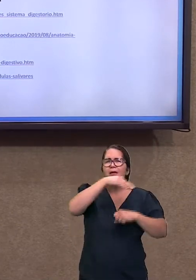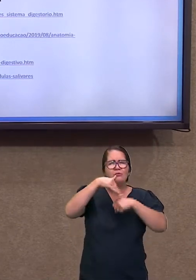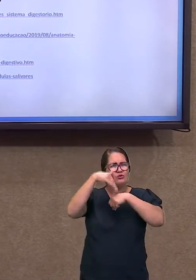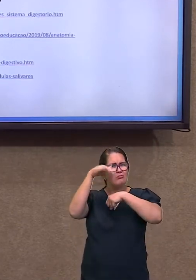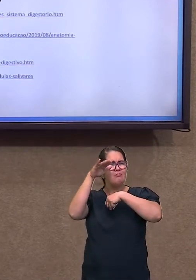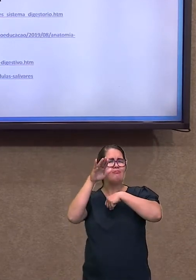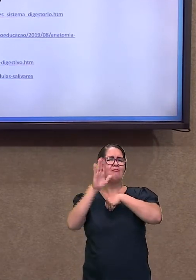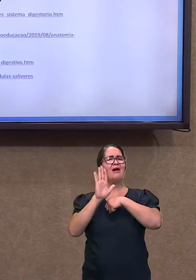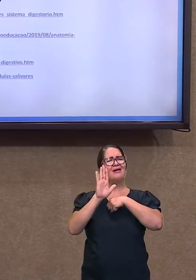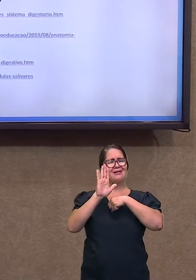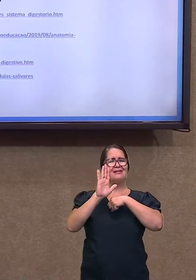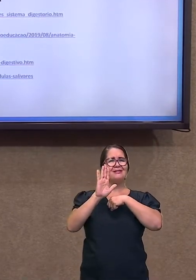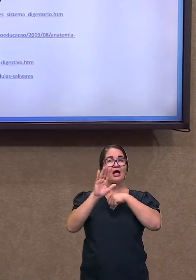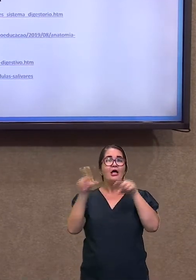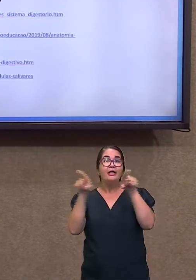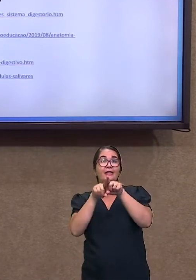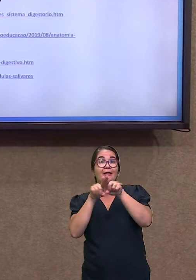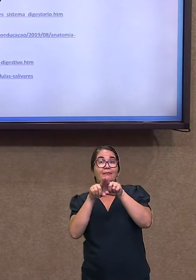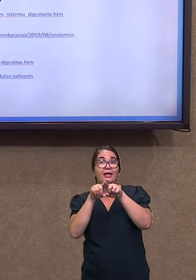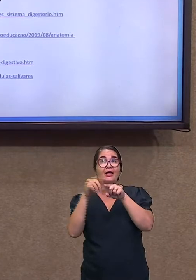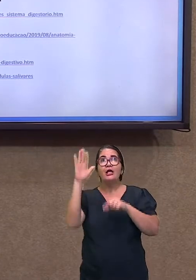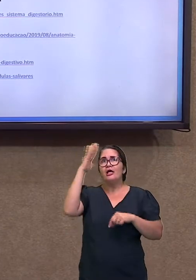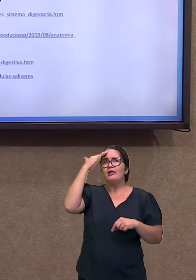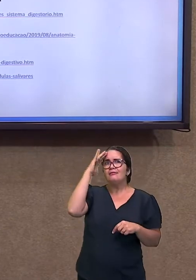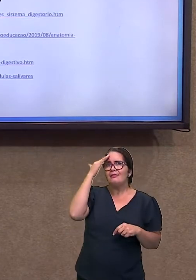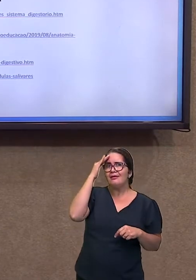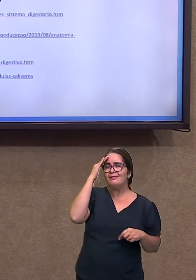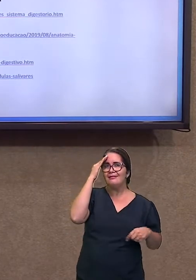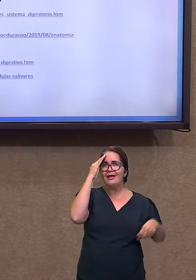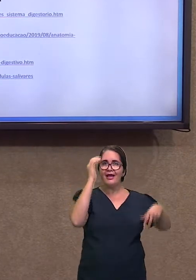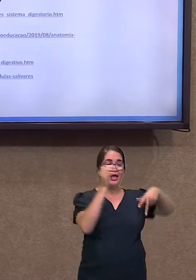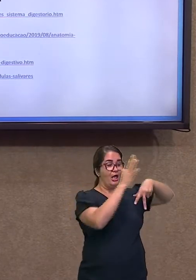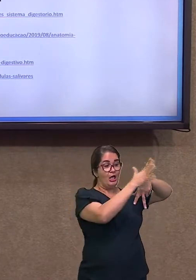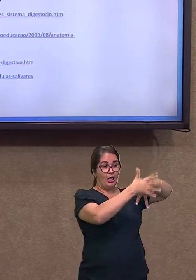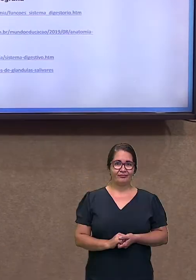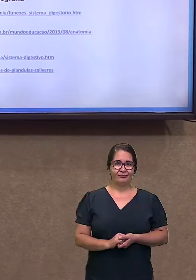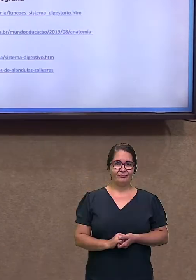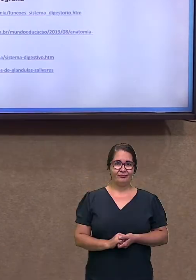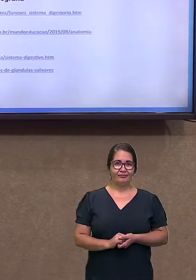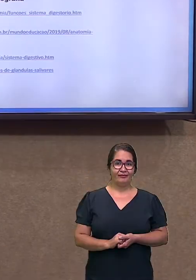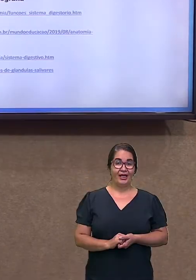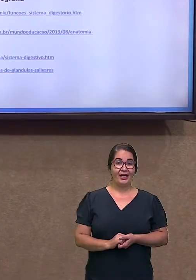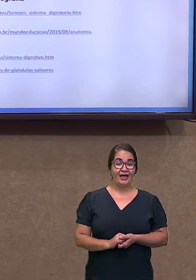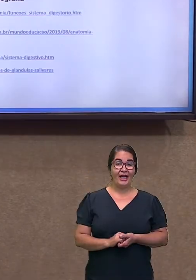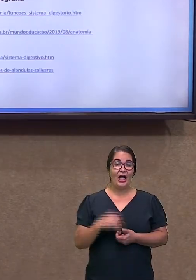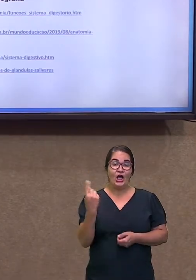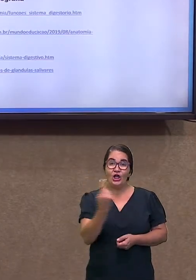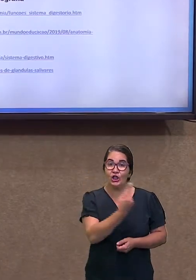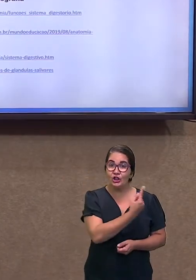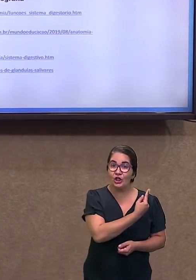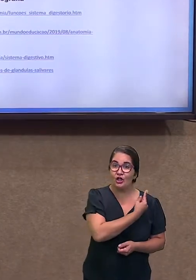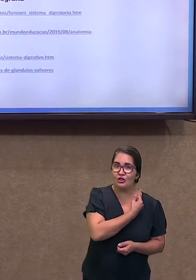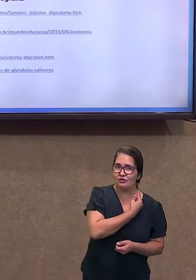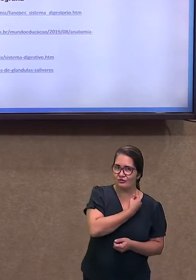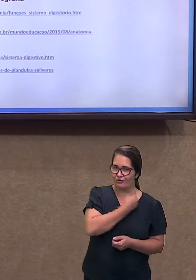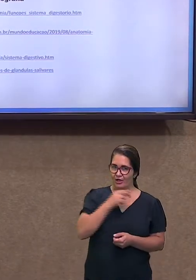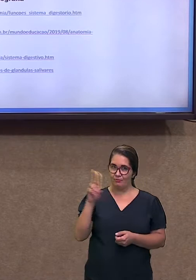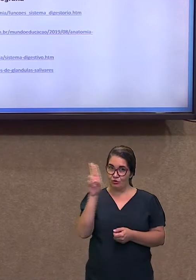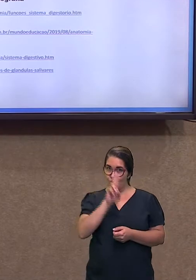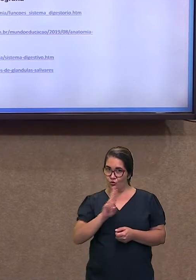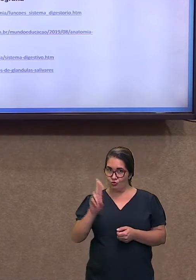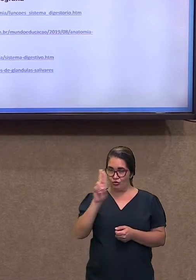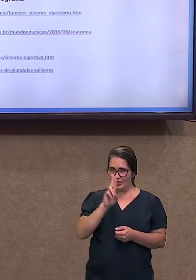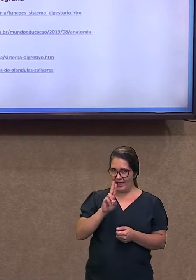esse nosso sistema, a gente pode usar as nossas bibliografias. E nós vamos usar as nossas